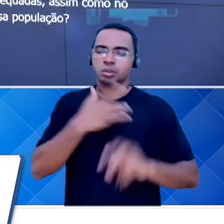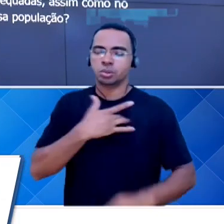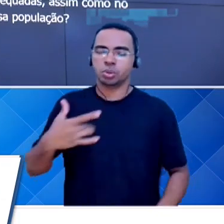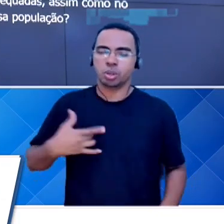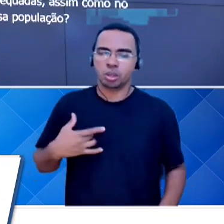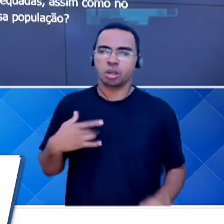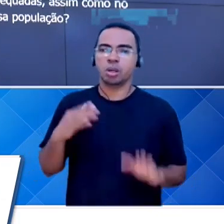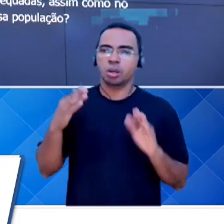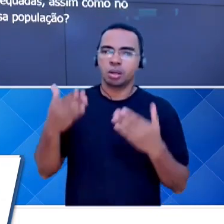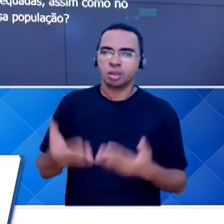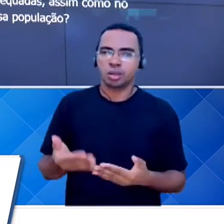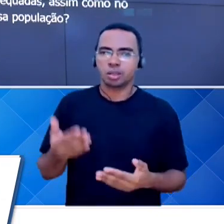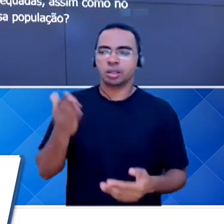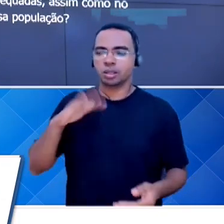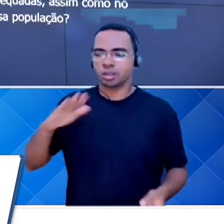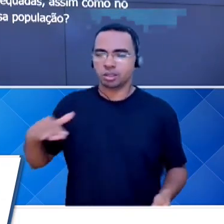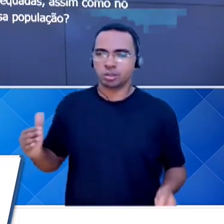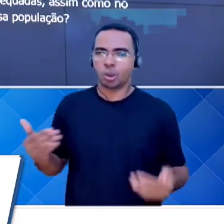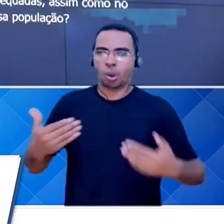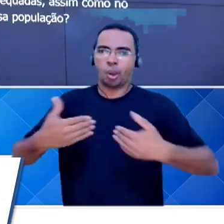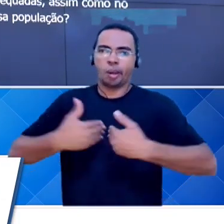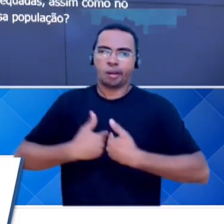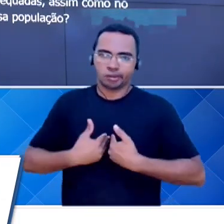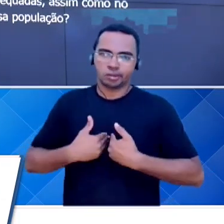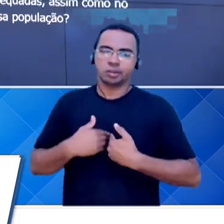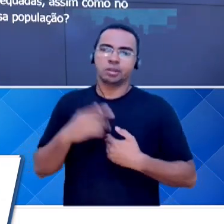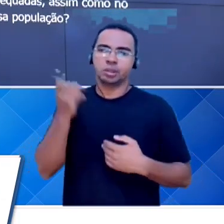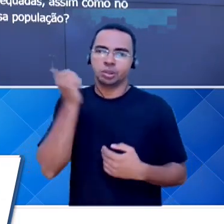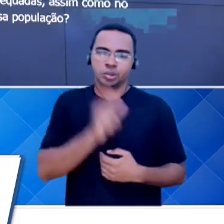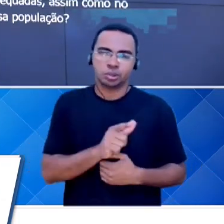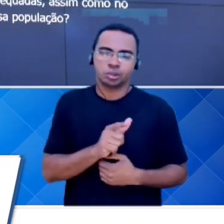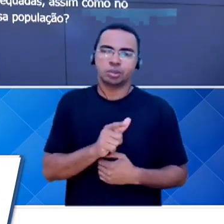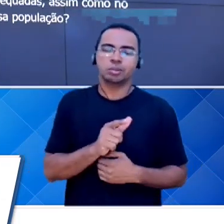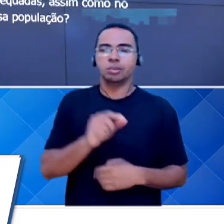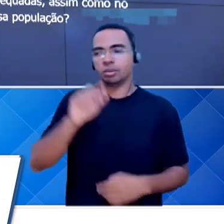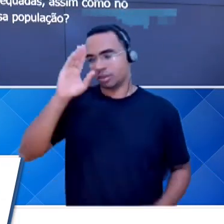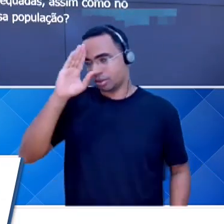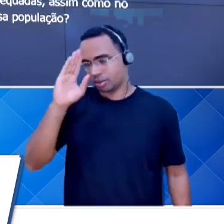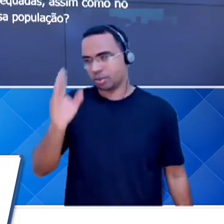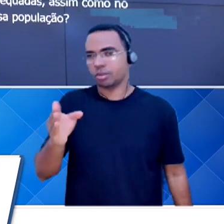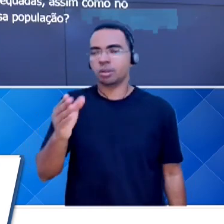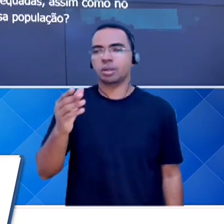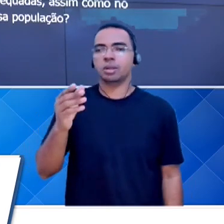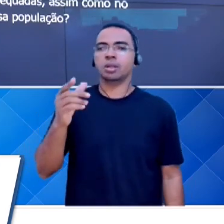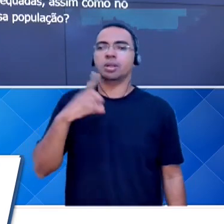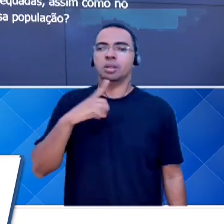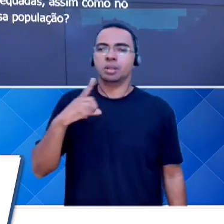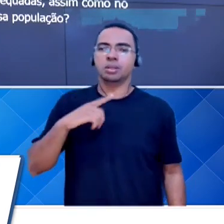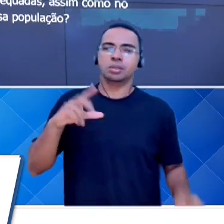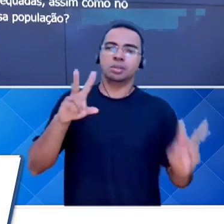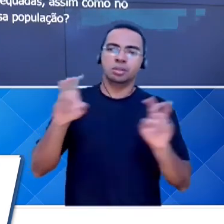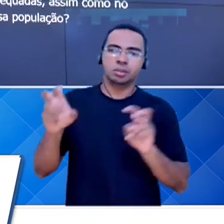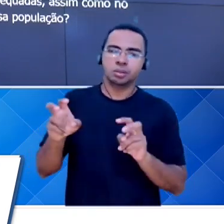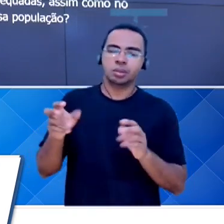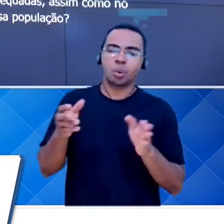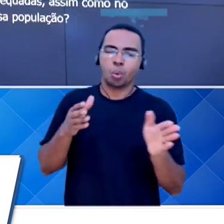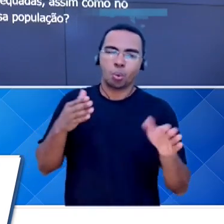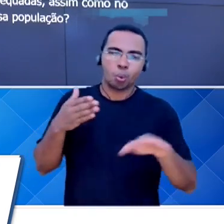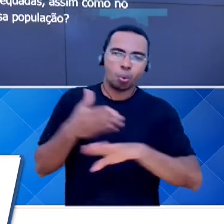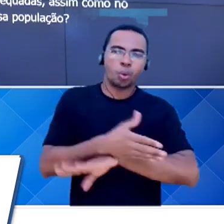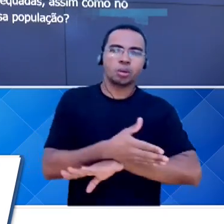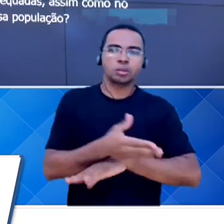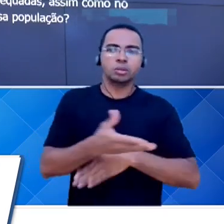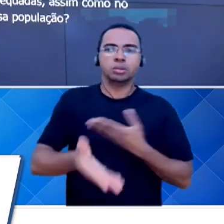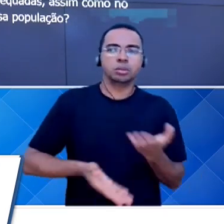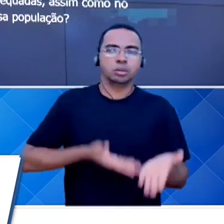com autismo estão tendo êxito? Principalmente aquelas que dizem respeito ao acesso aos